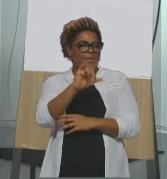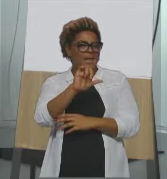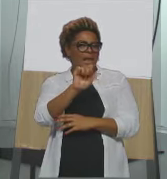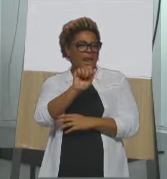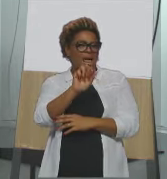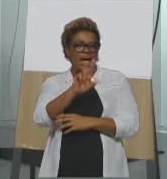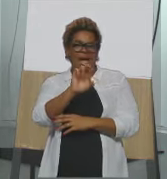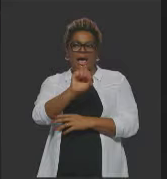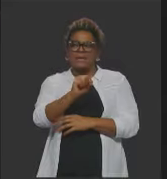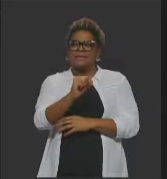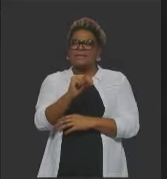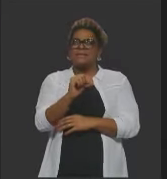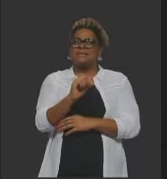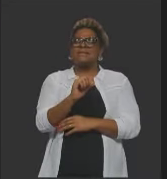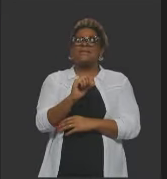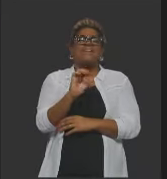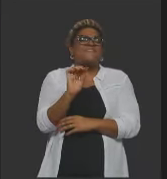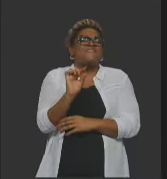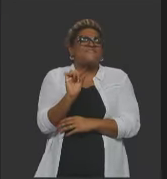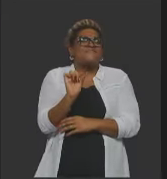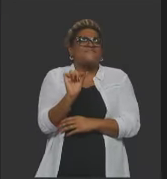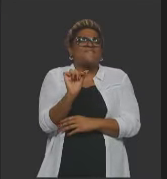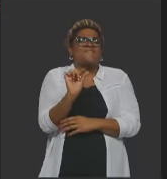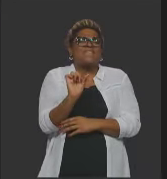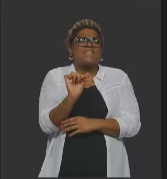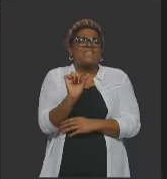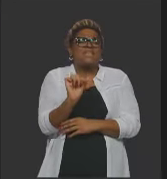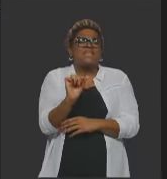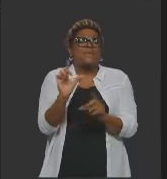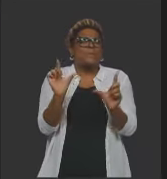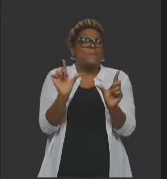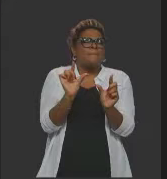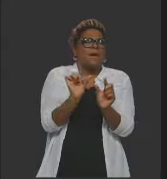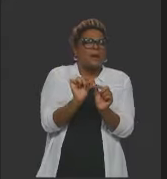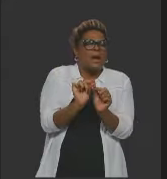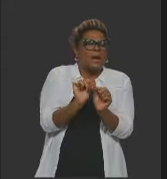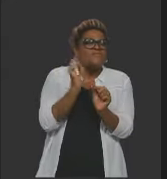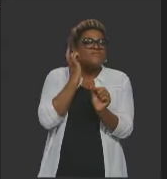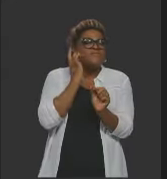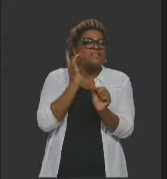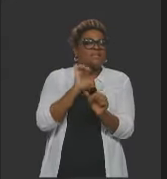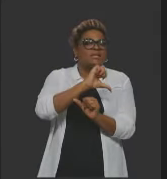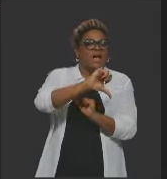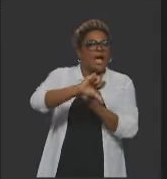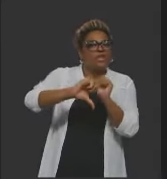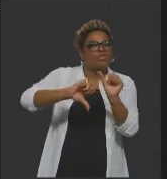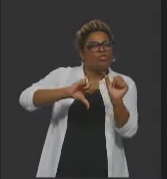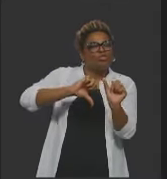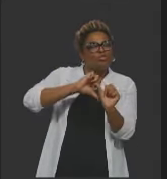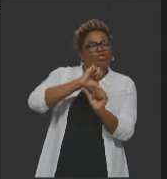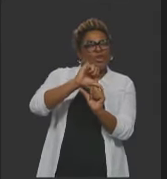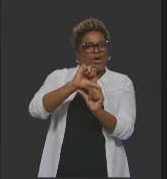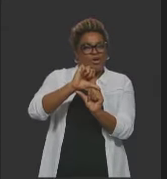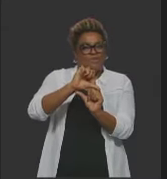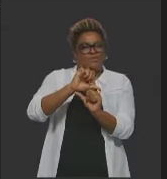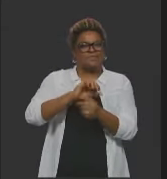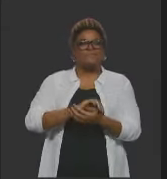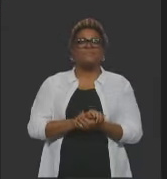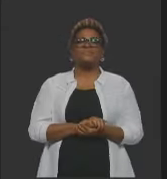fininhas, minúsculas, que eles fazem aí, facilita essa troca de substância entre as células e o